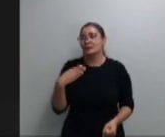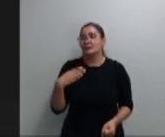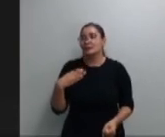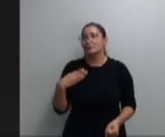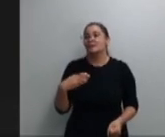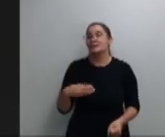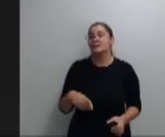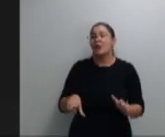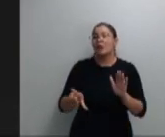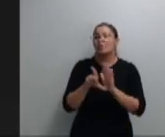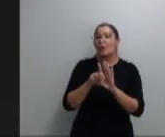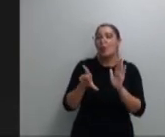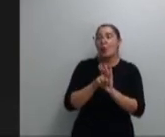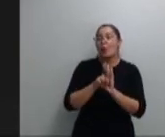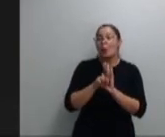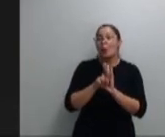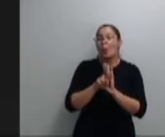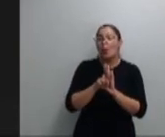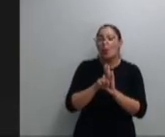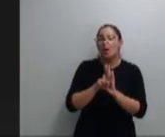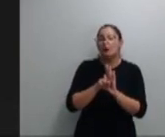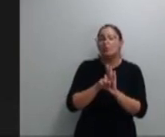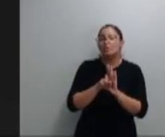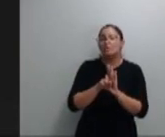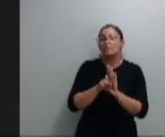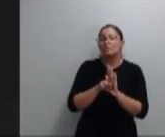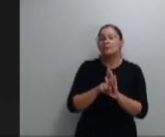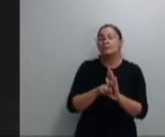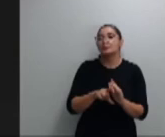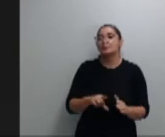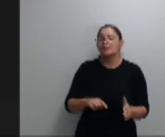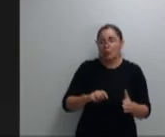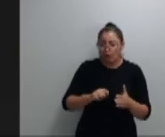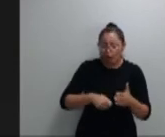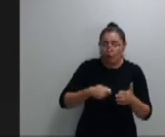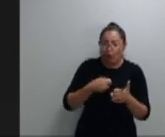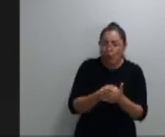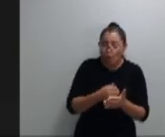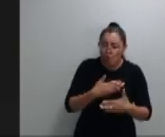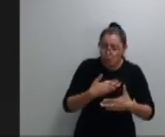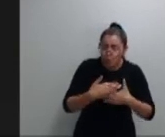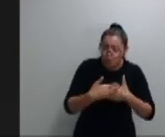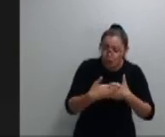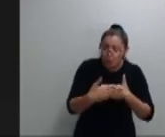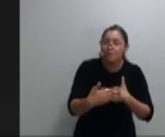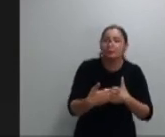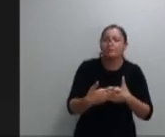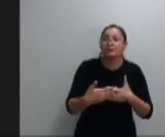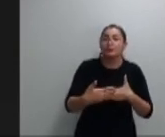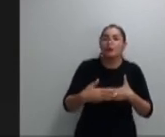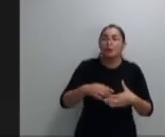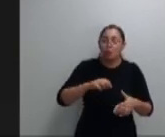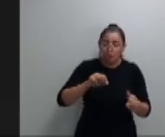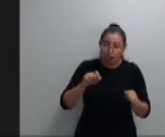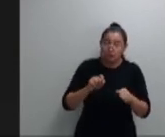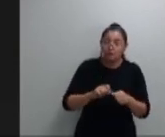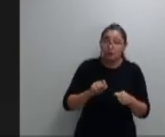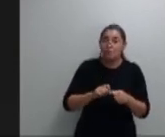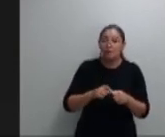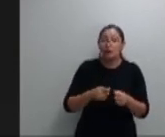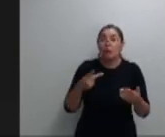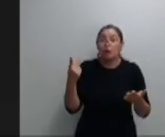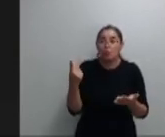lei de defesa da concorrência que foi revogada como exposto os atos de concentração deveriam ser